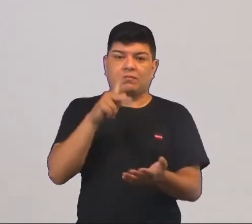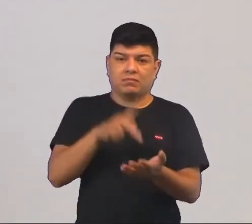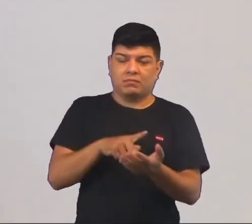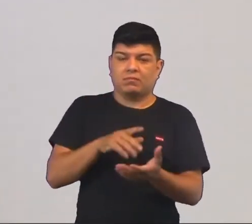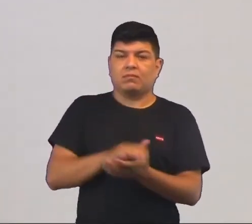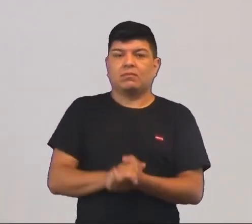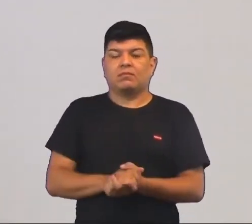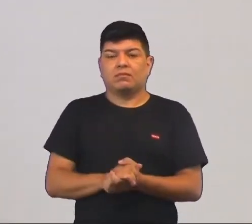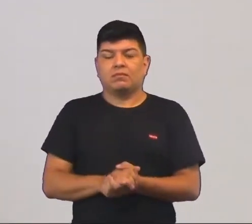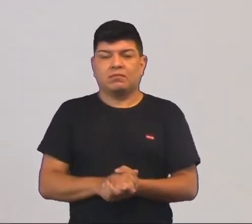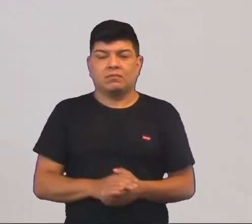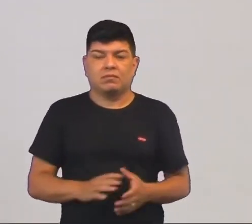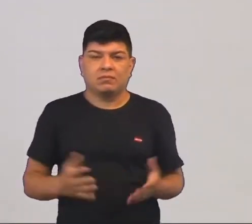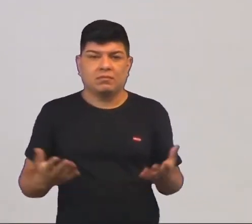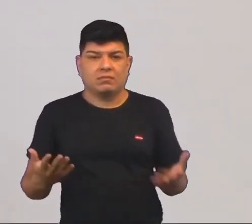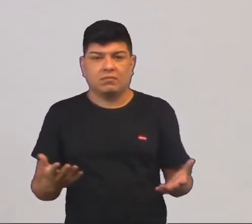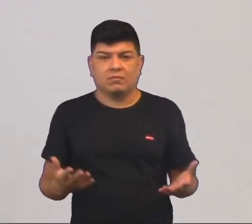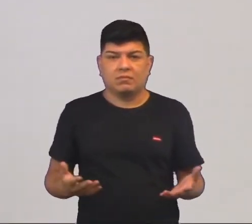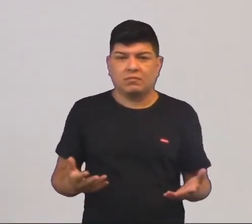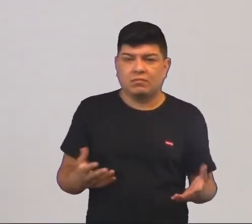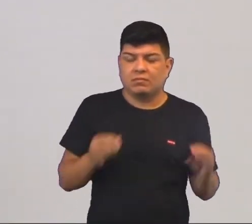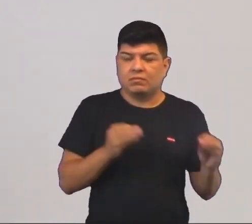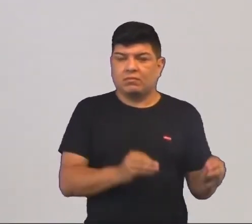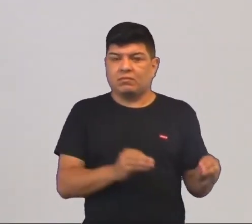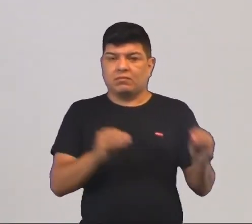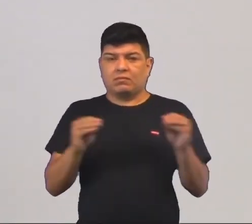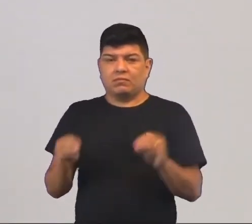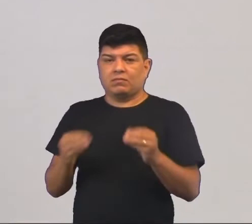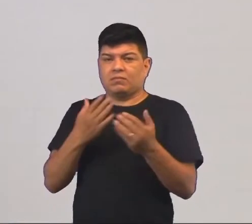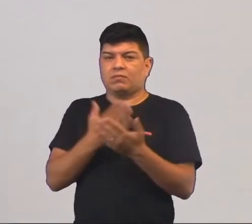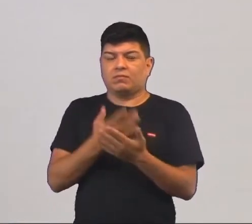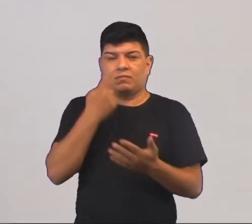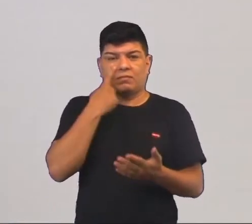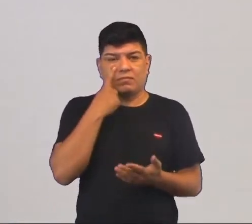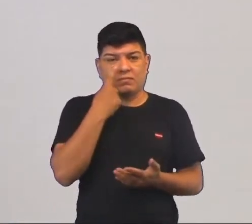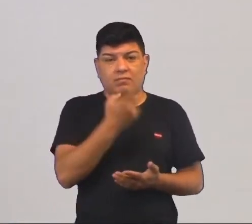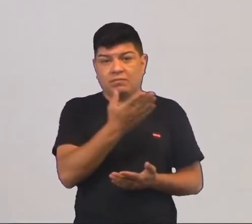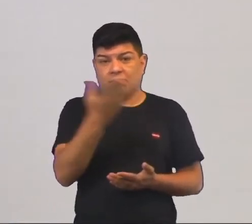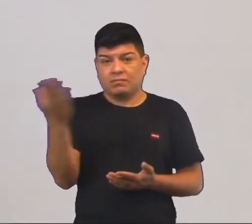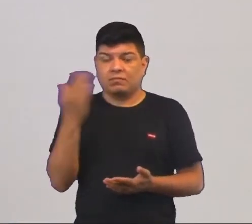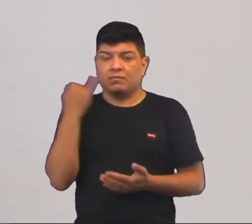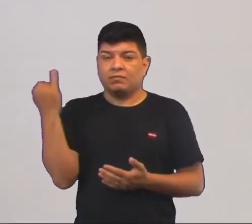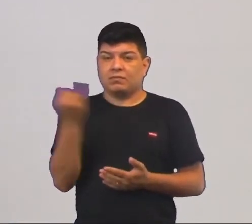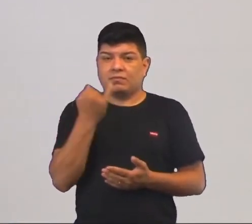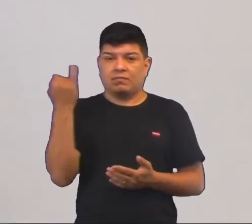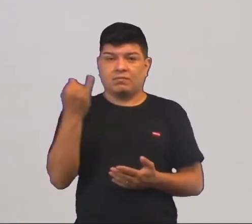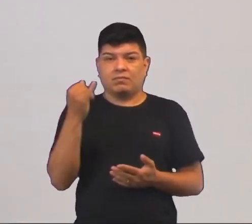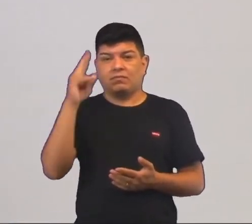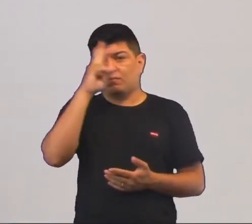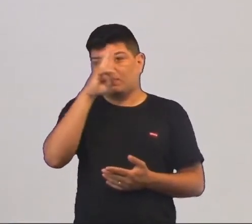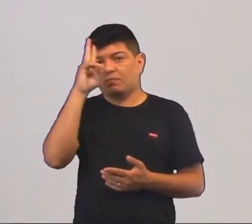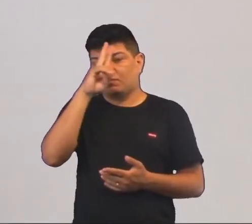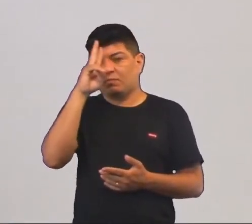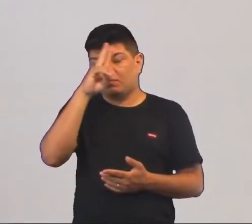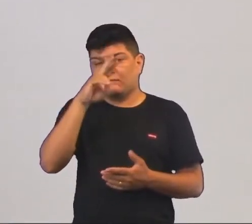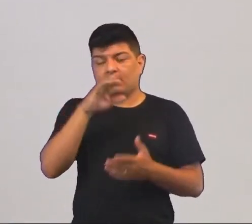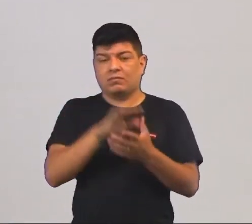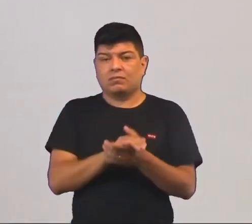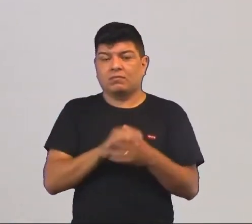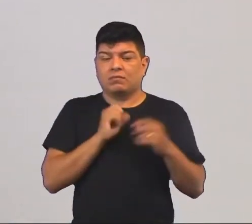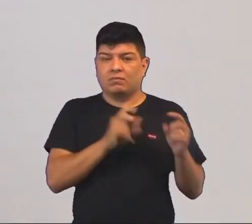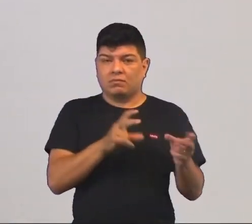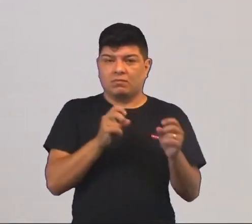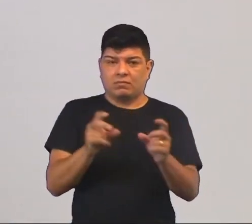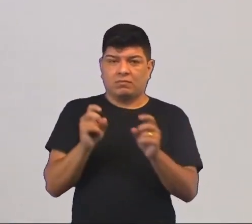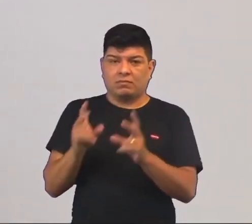realidade. E quando a gente fala dessa transição, a gente estudou aí, vocês viram que é importante ressaltar, né, que o